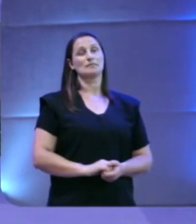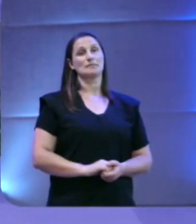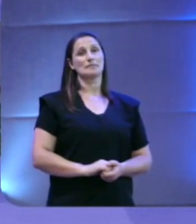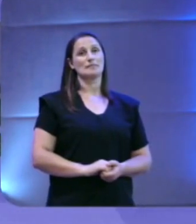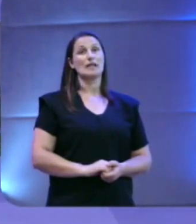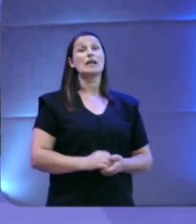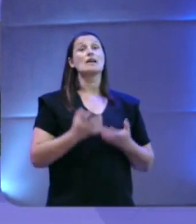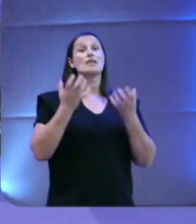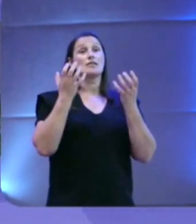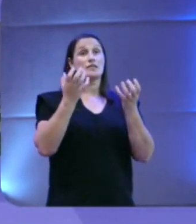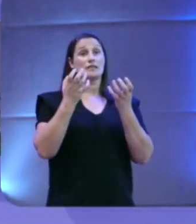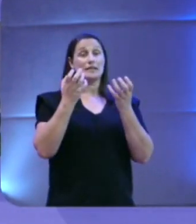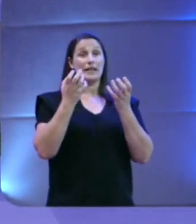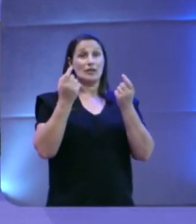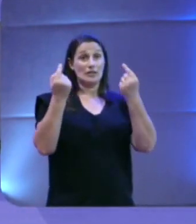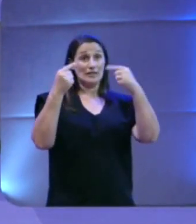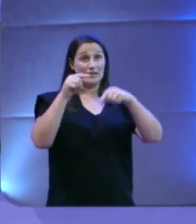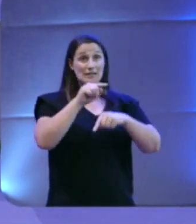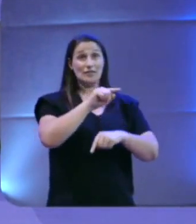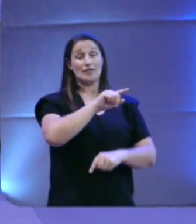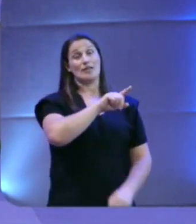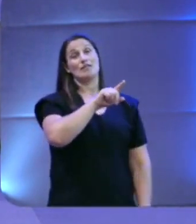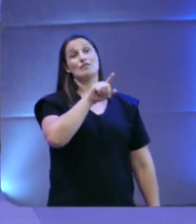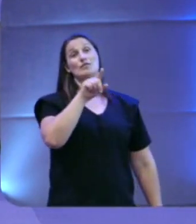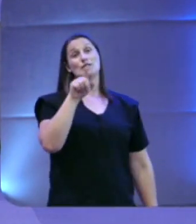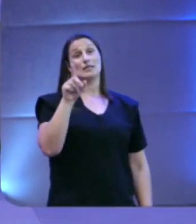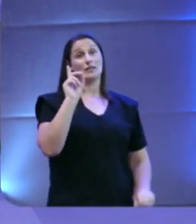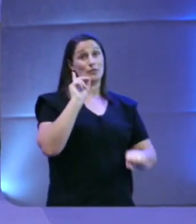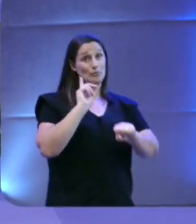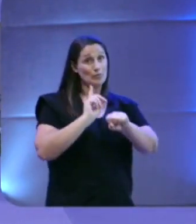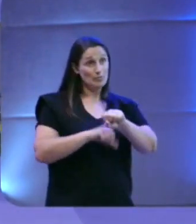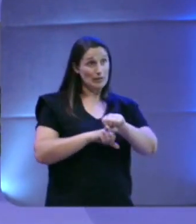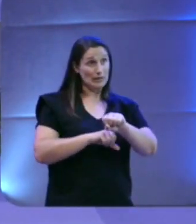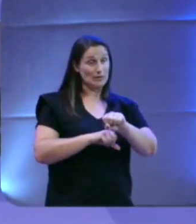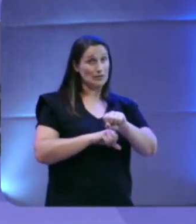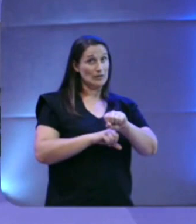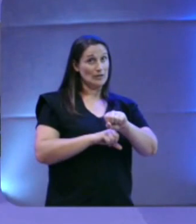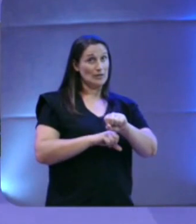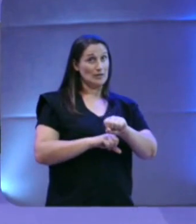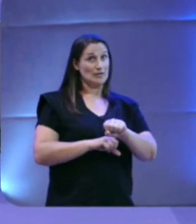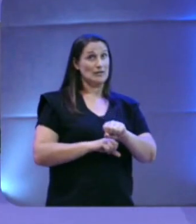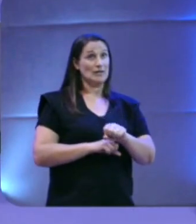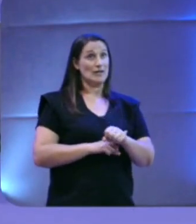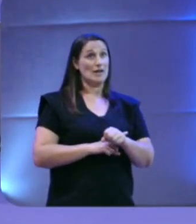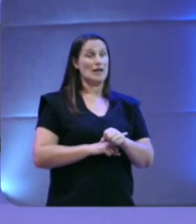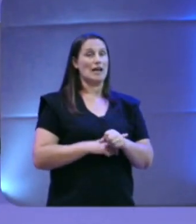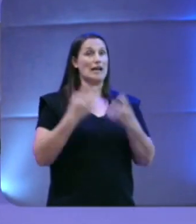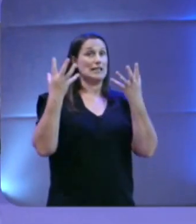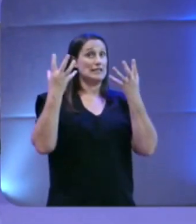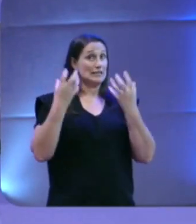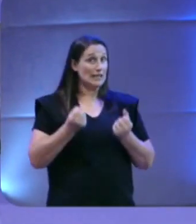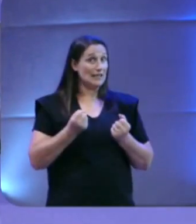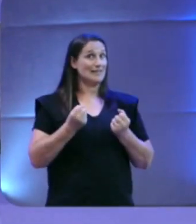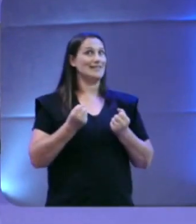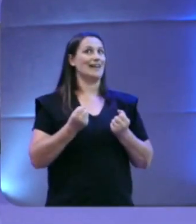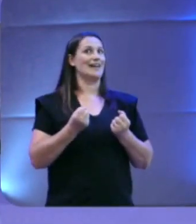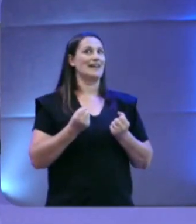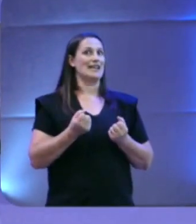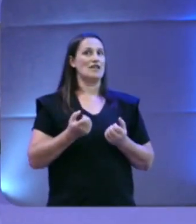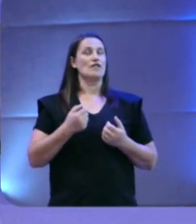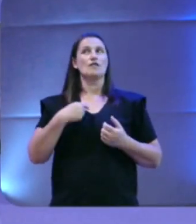Eu quero te desafiar nesse momento a você considerar se você está disposto a aceitar essa palavra e a falar assim,